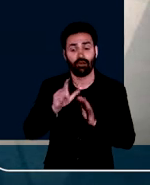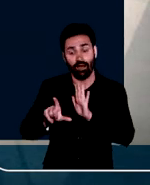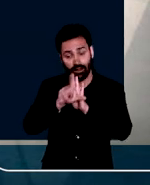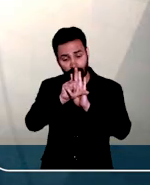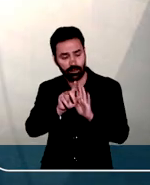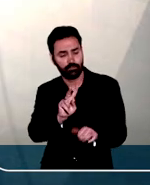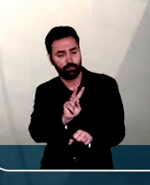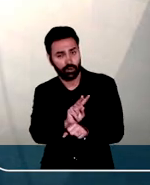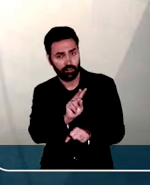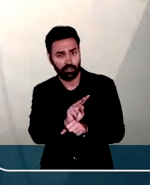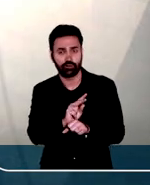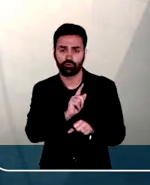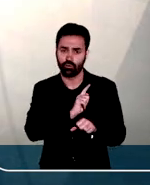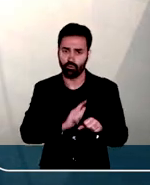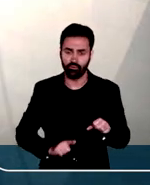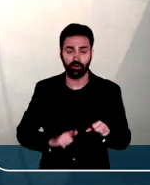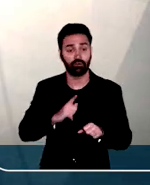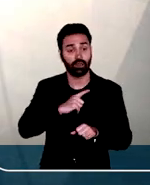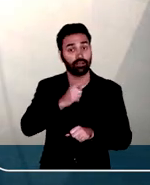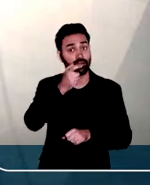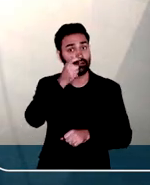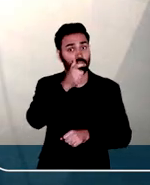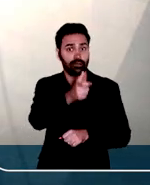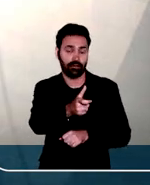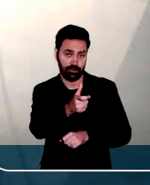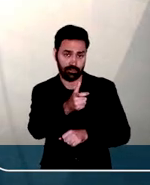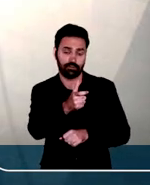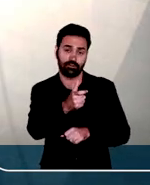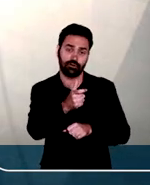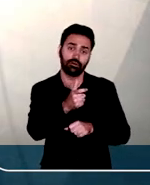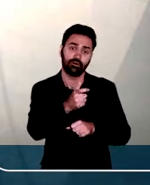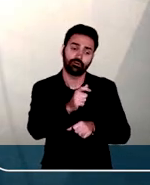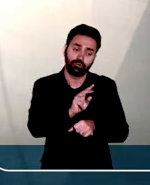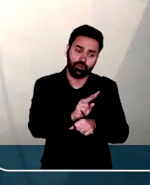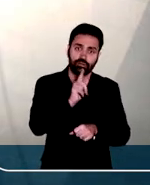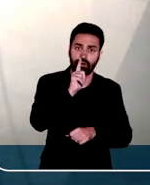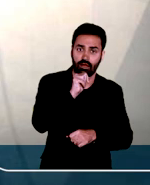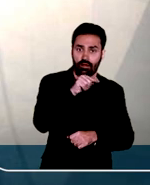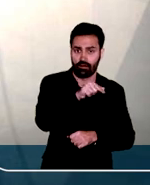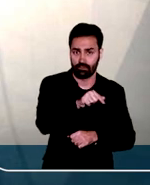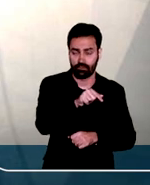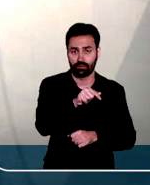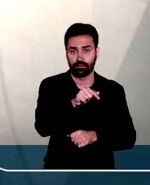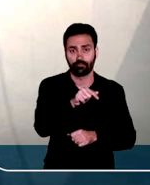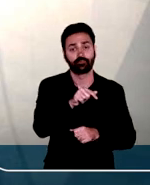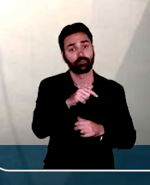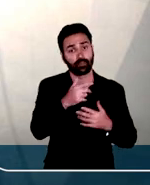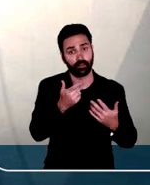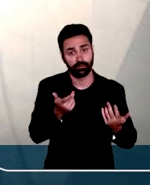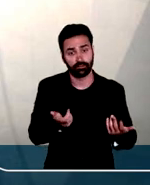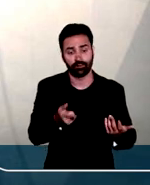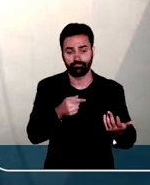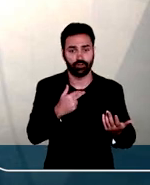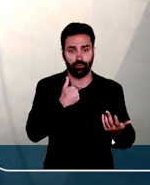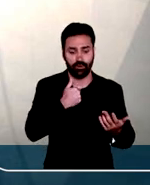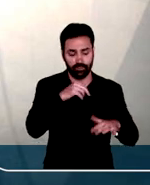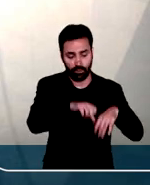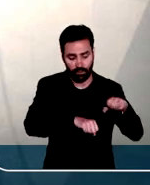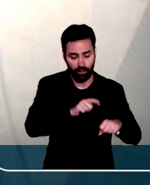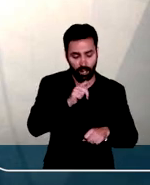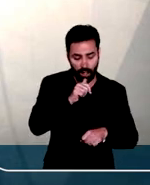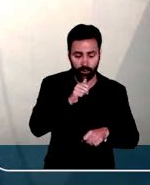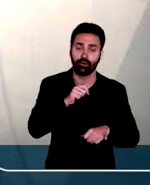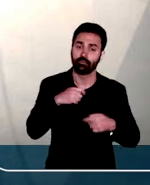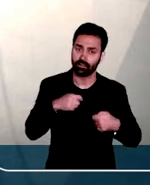sentido de que a legislação brasileira protege o possível interesse da União por um ativo econômico natural do poder público de forma que o